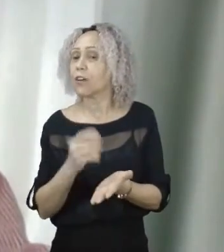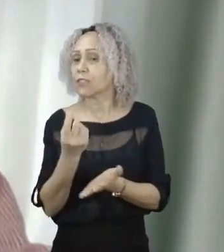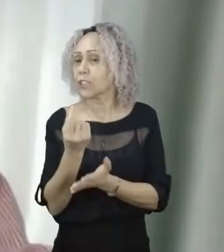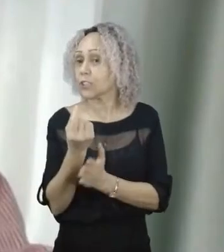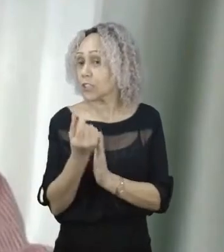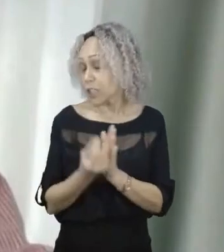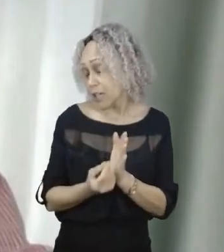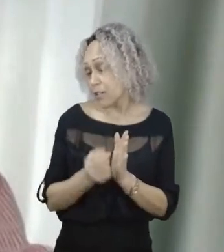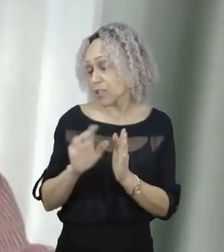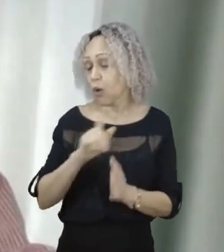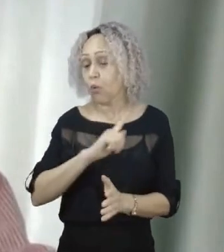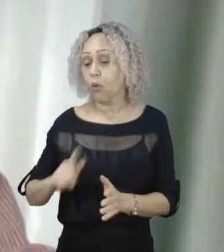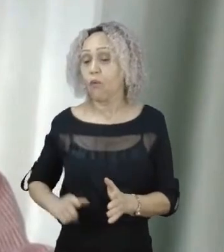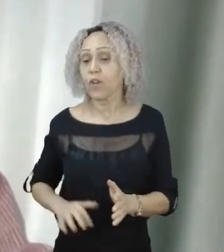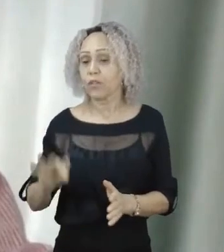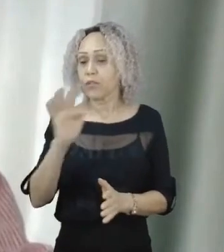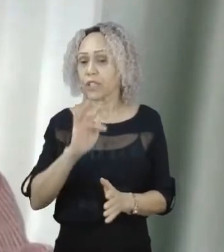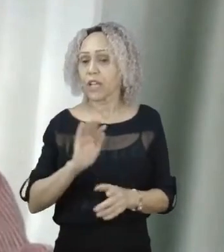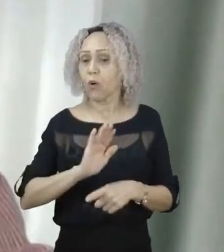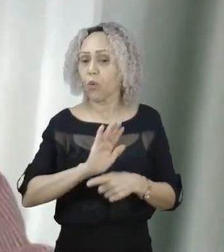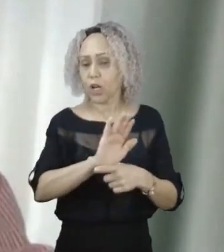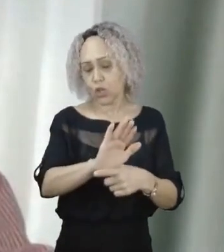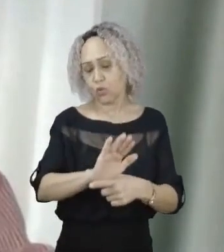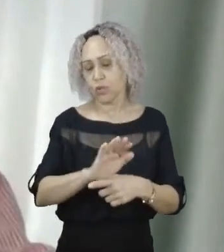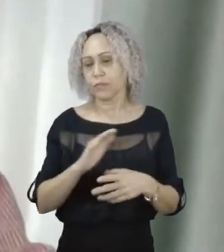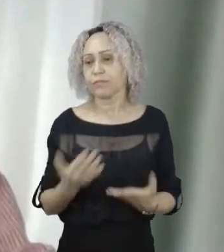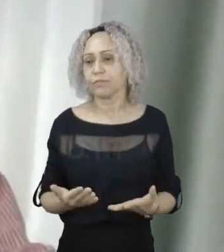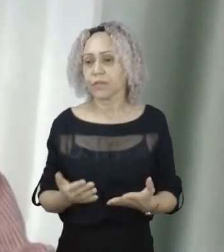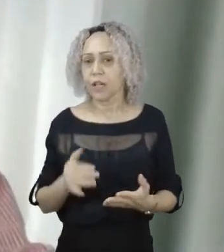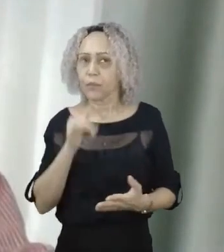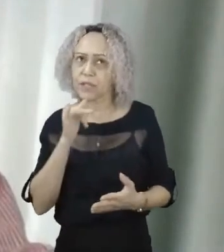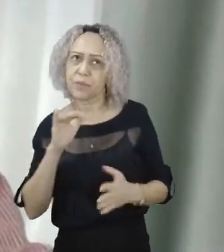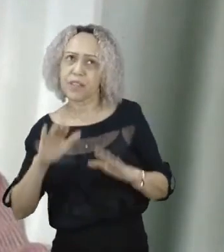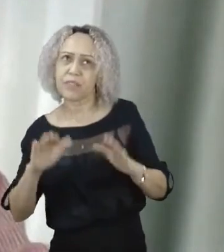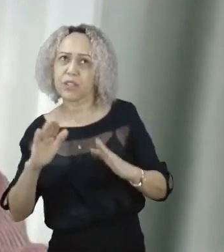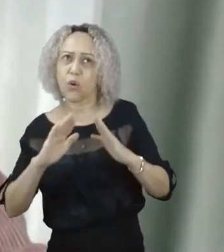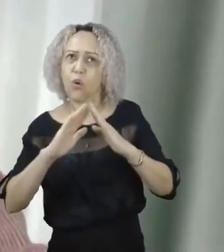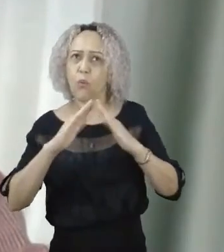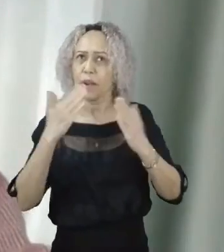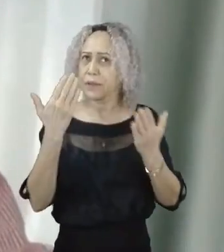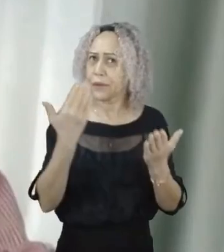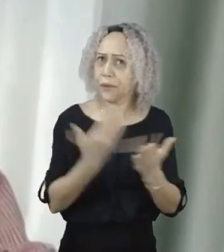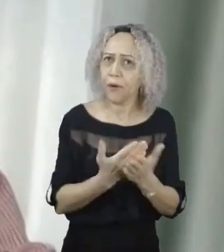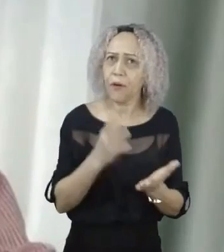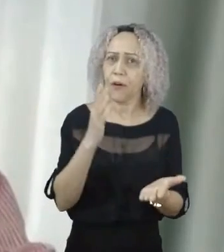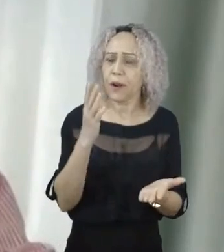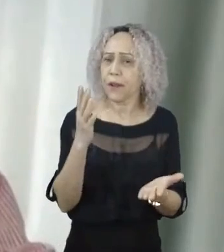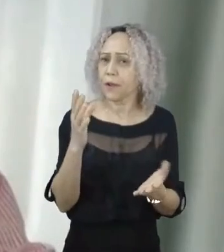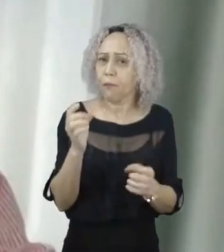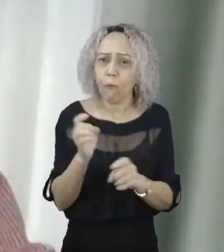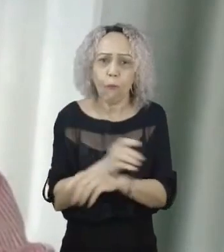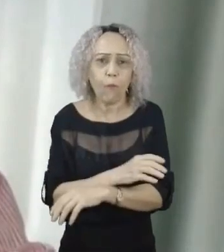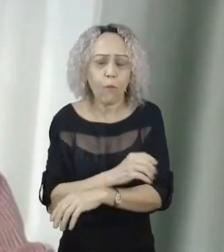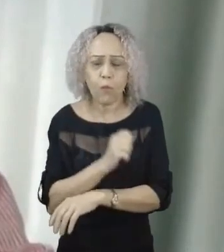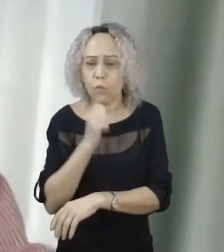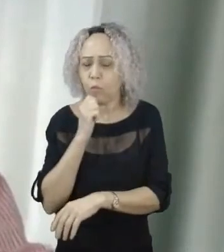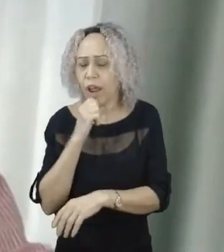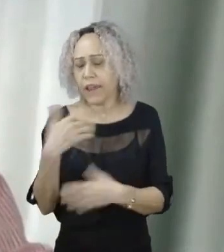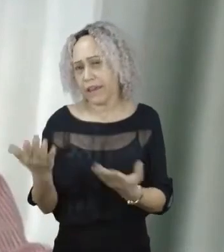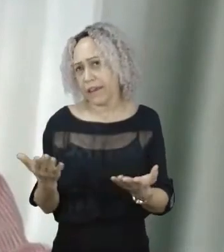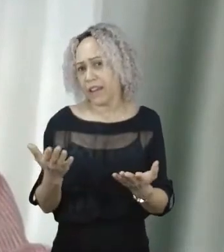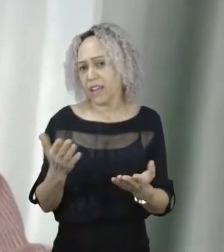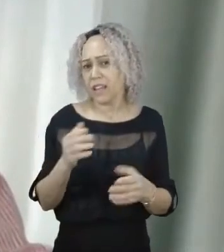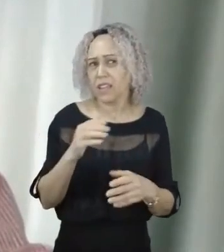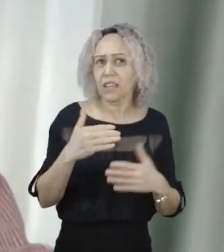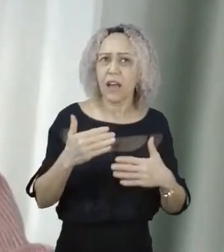quadra que não estava coberta, e às vezes uma escola que não tinha sido concluída a parte de finalização, estava só